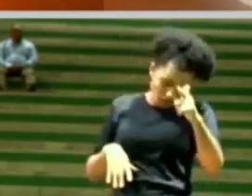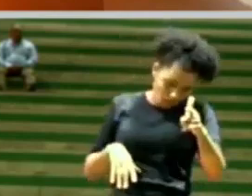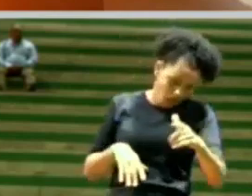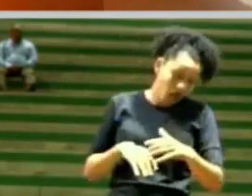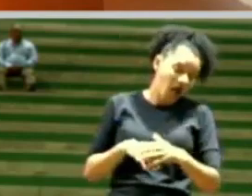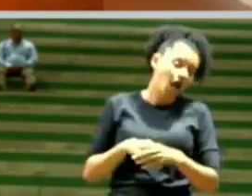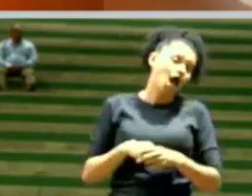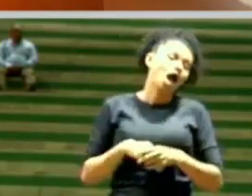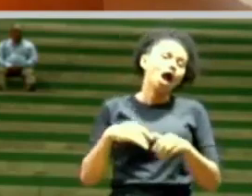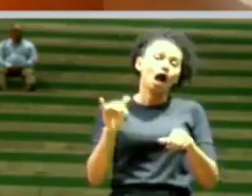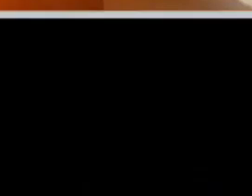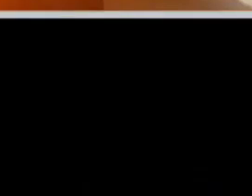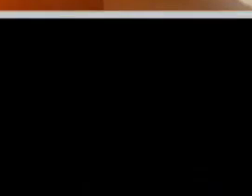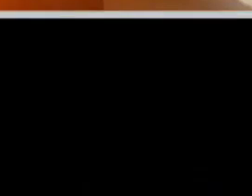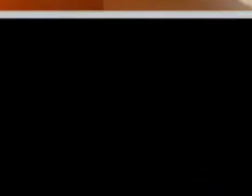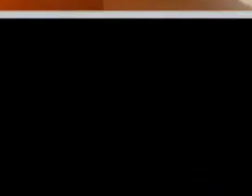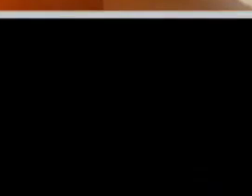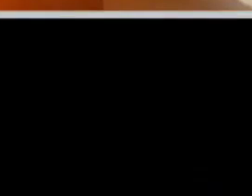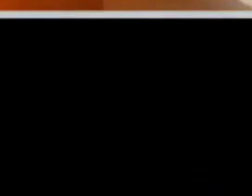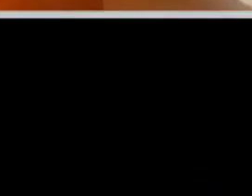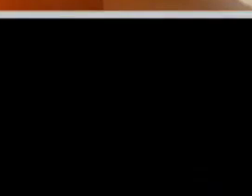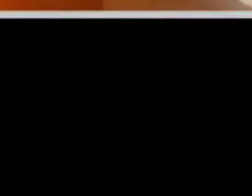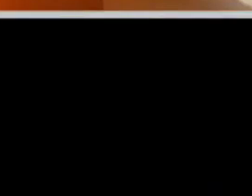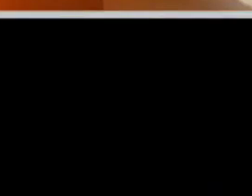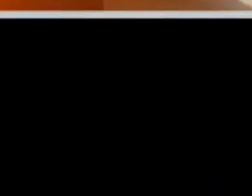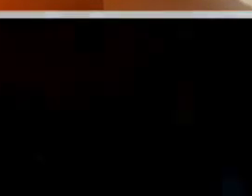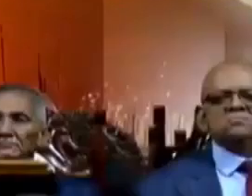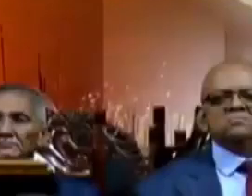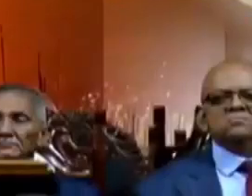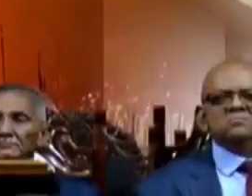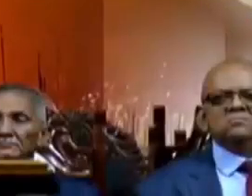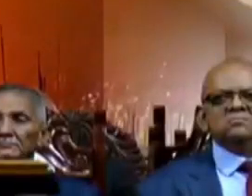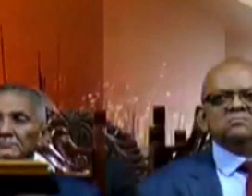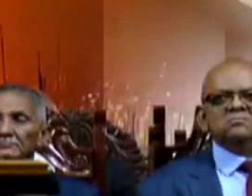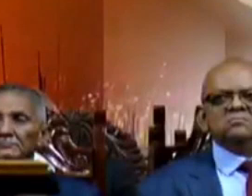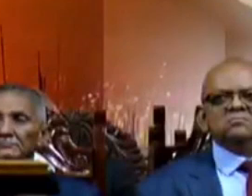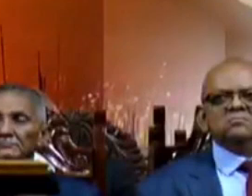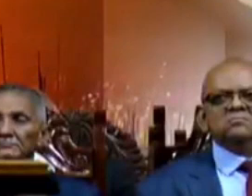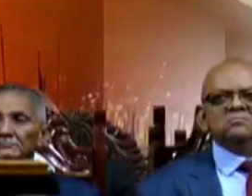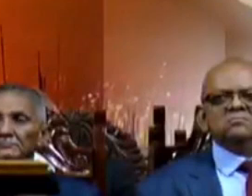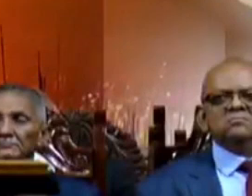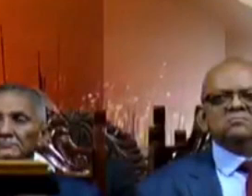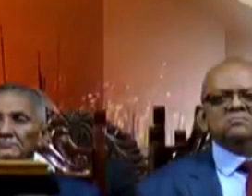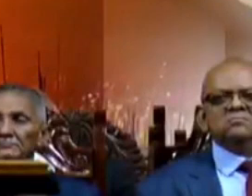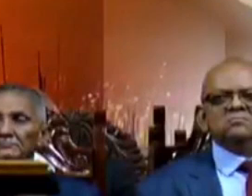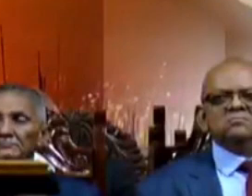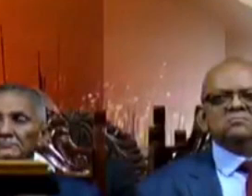você quer saber a dinâmica da igreja? É. Então, lá a gente ora e prega.